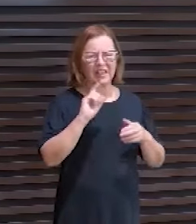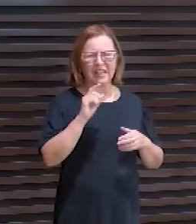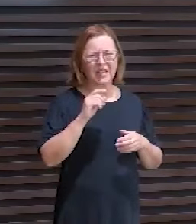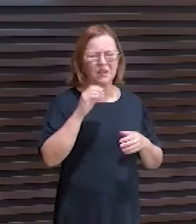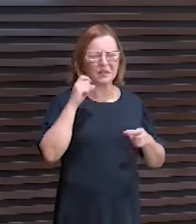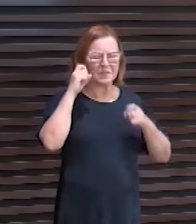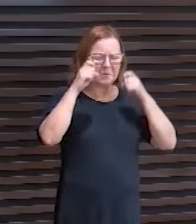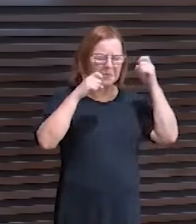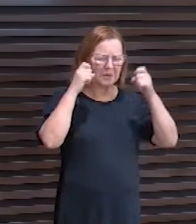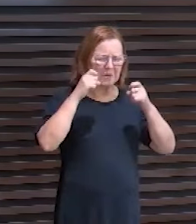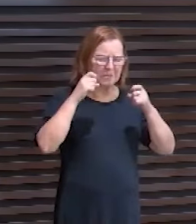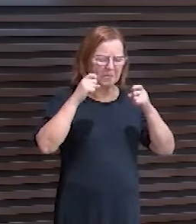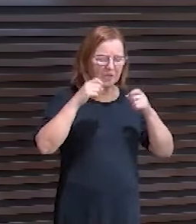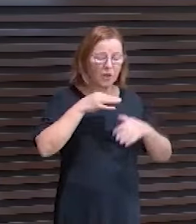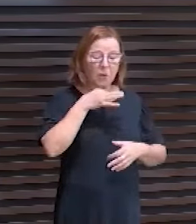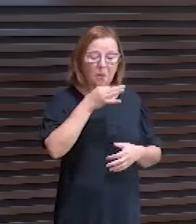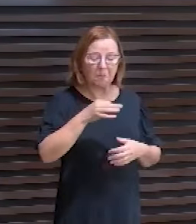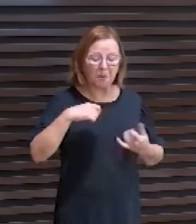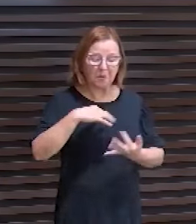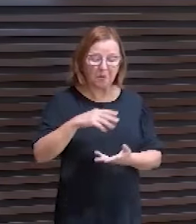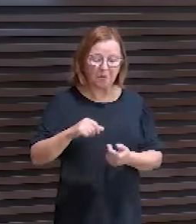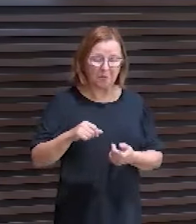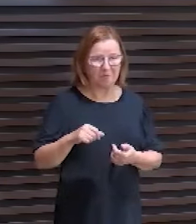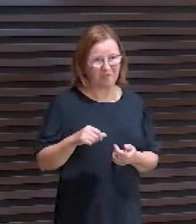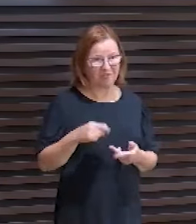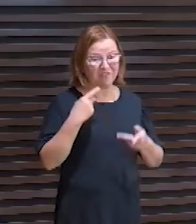pensa ou fala sobre